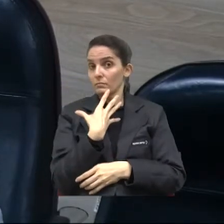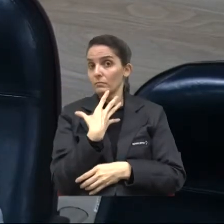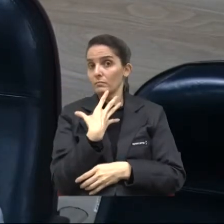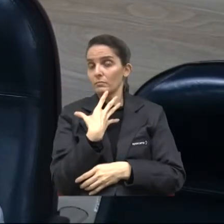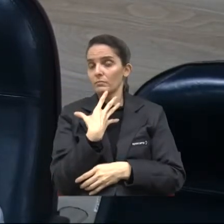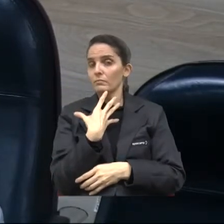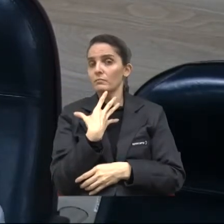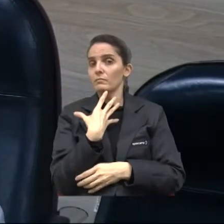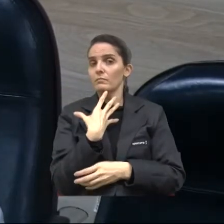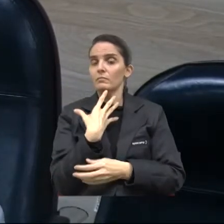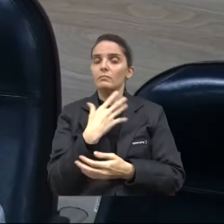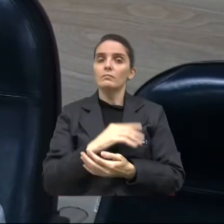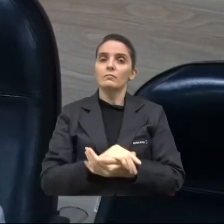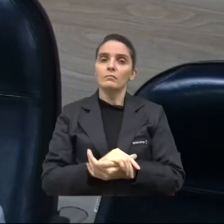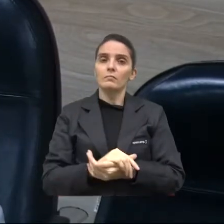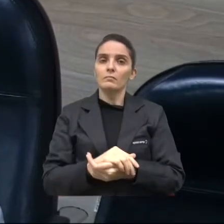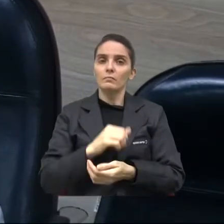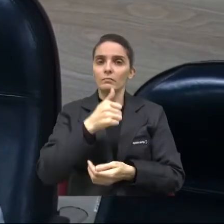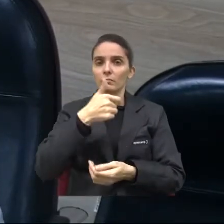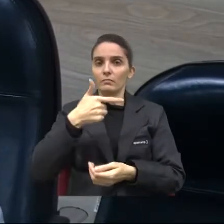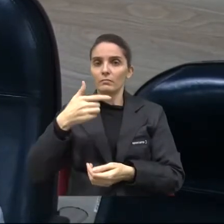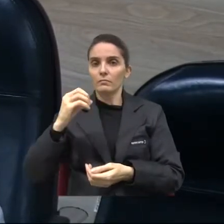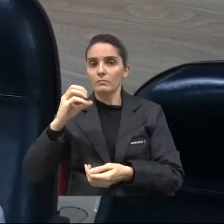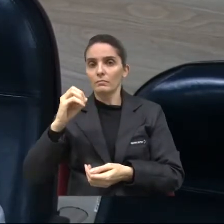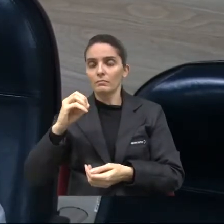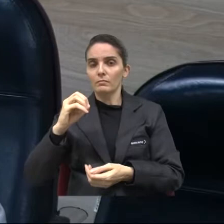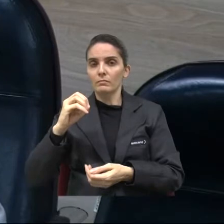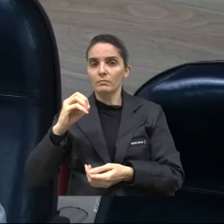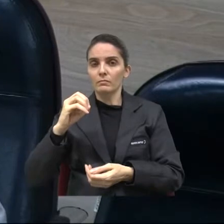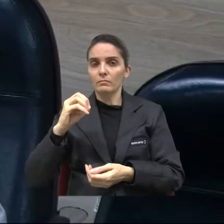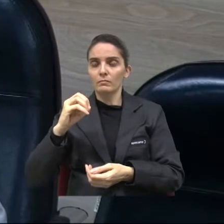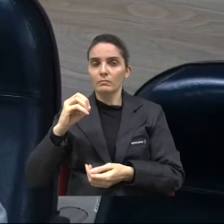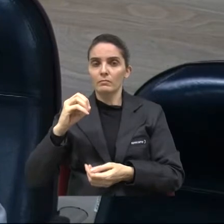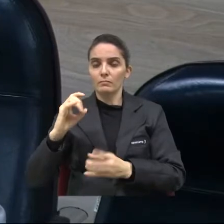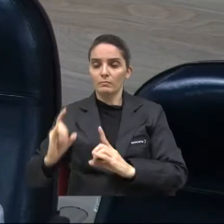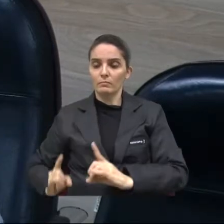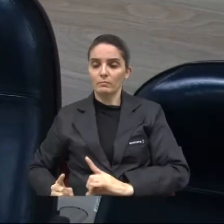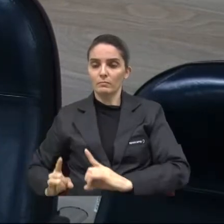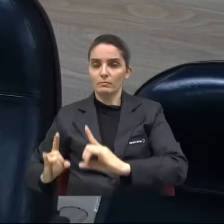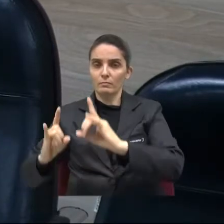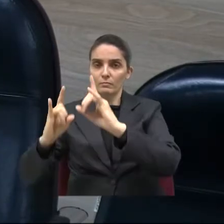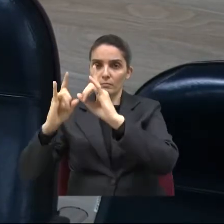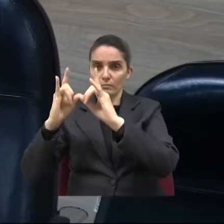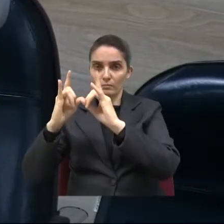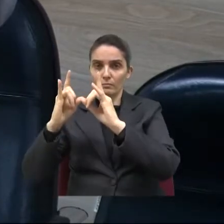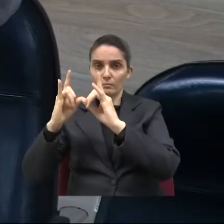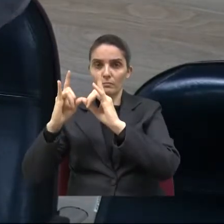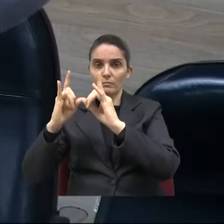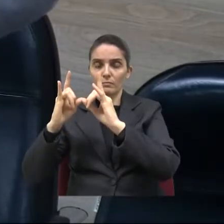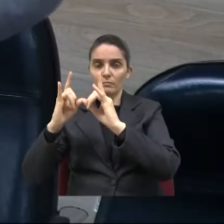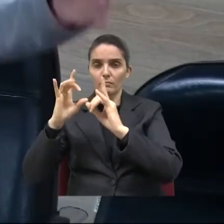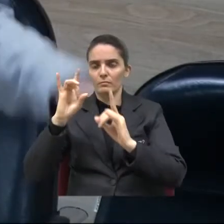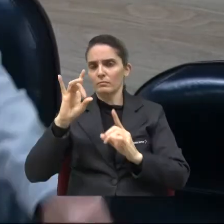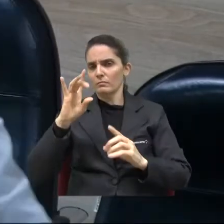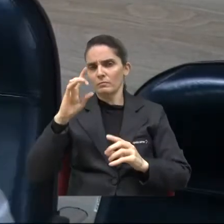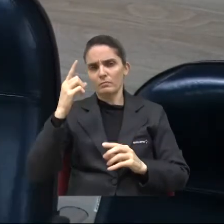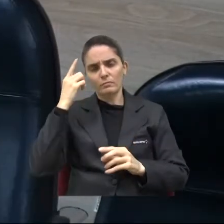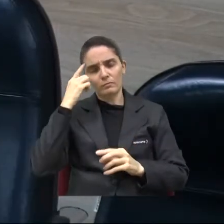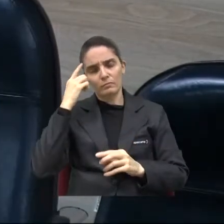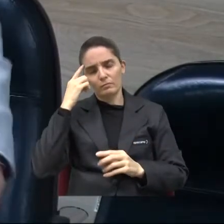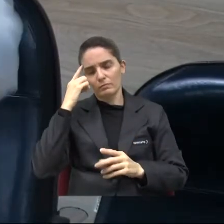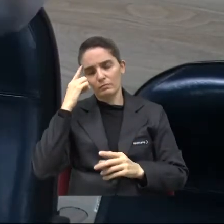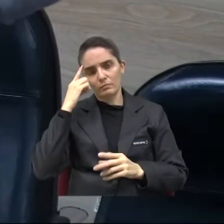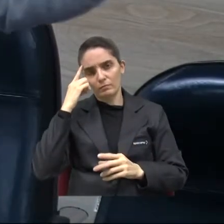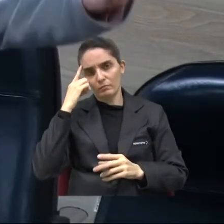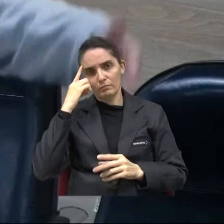coisas. São 1.200 apartamentos, não só pensando em matéria de ver